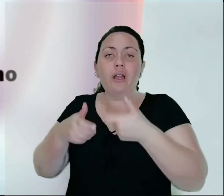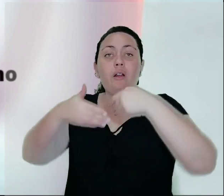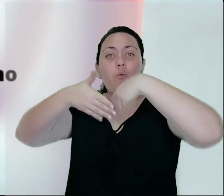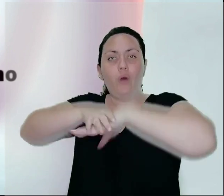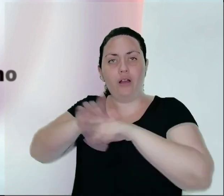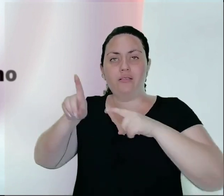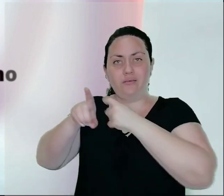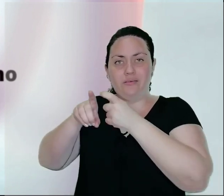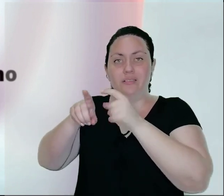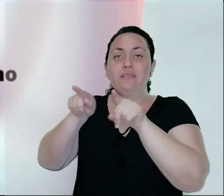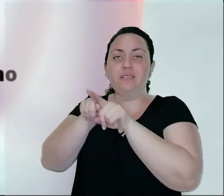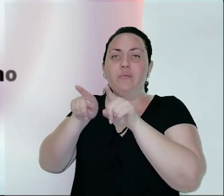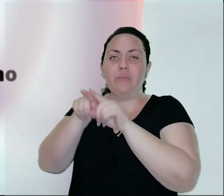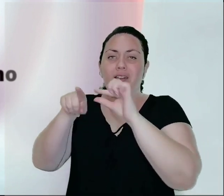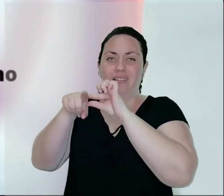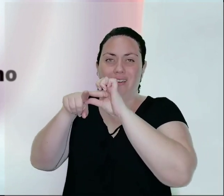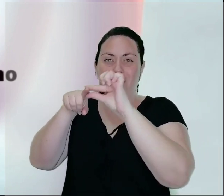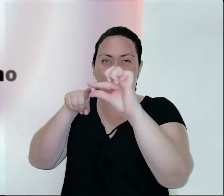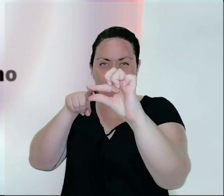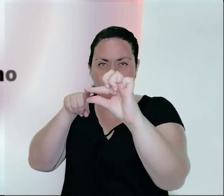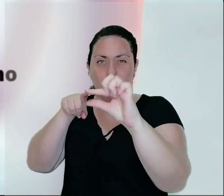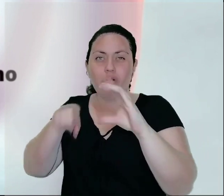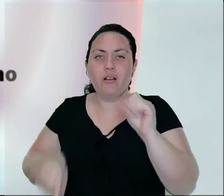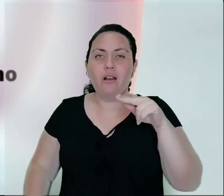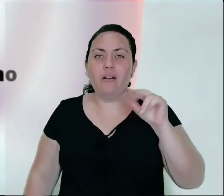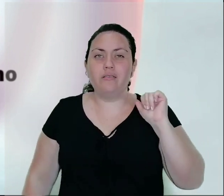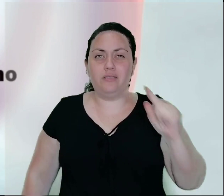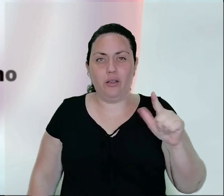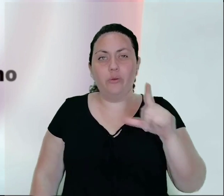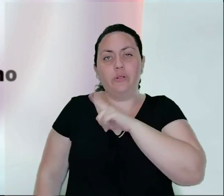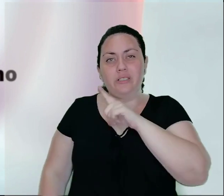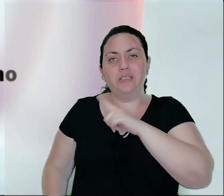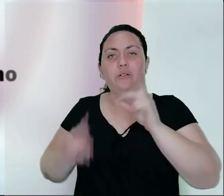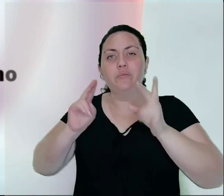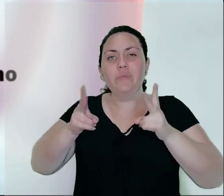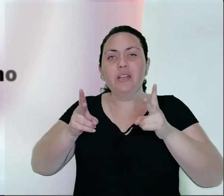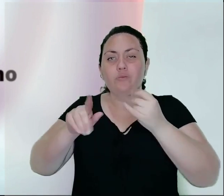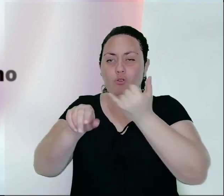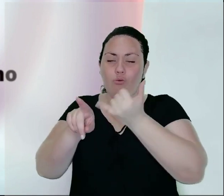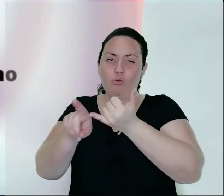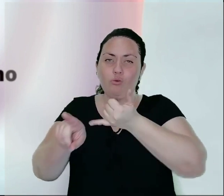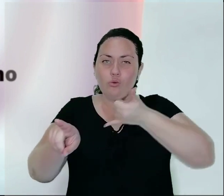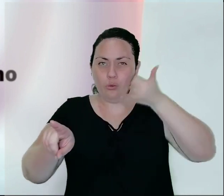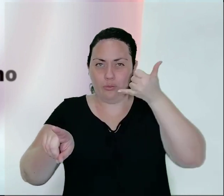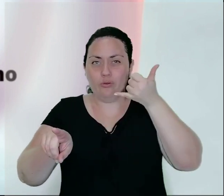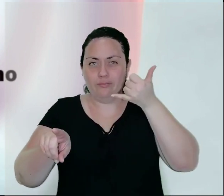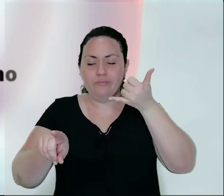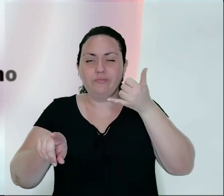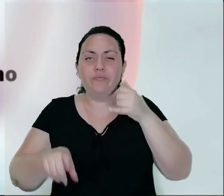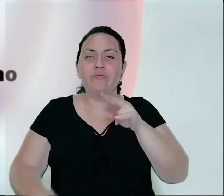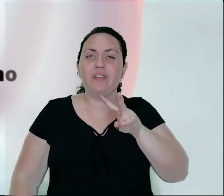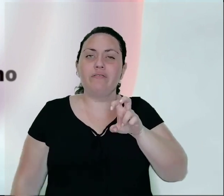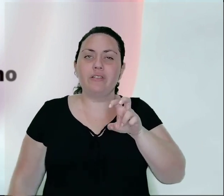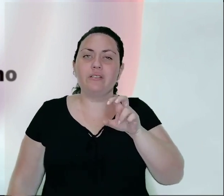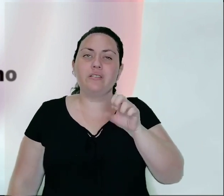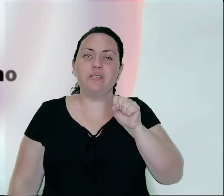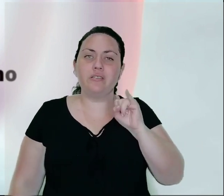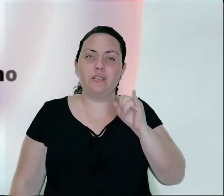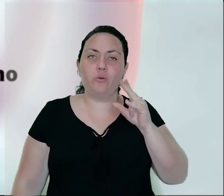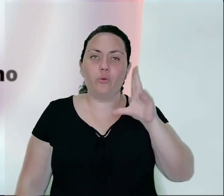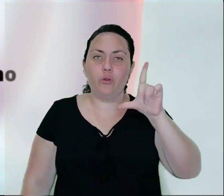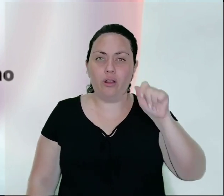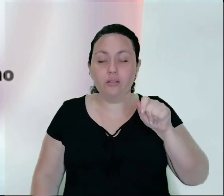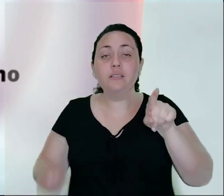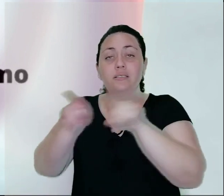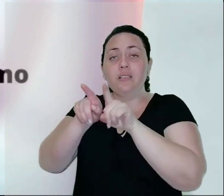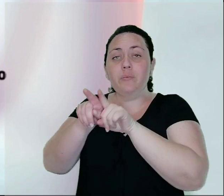epidídimo, local de armazenamento deles, pelo canal deferente, que é um tubo longo que recebe conteúdo da vesícula seminal, e